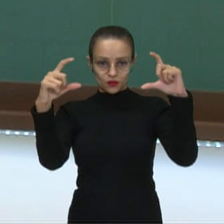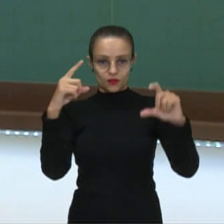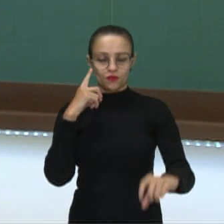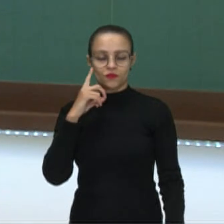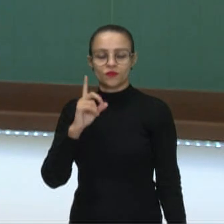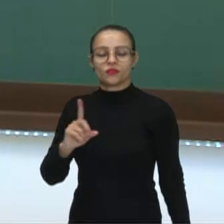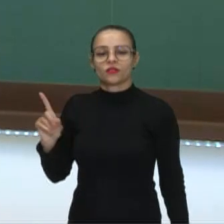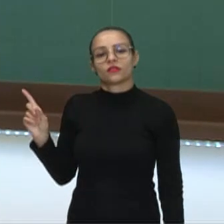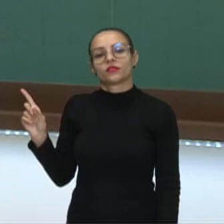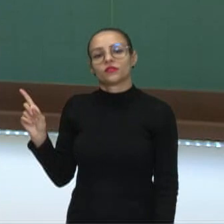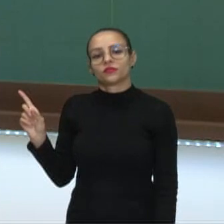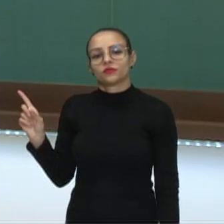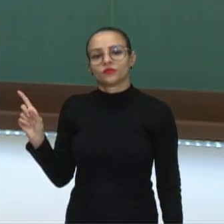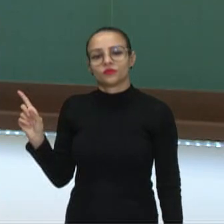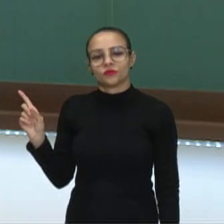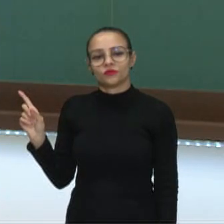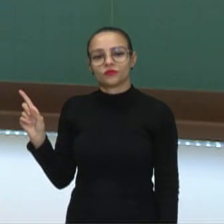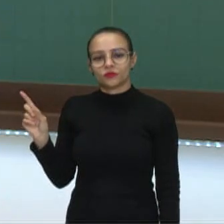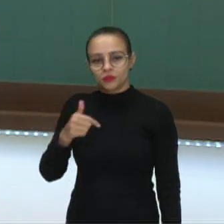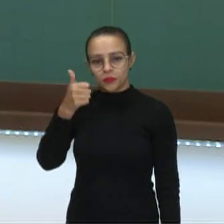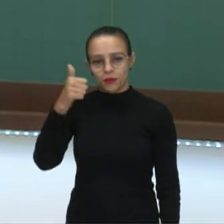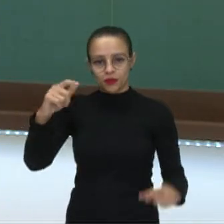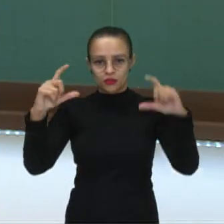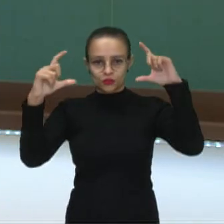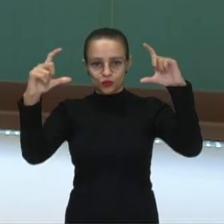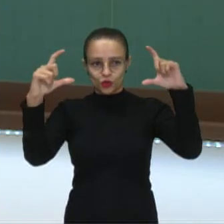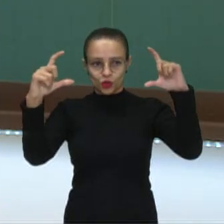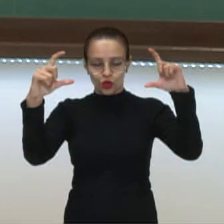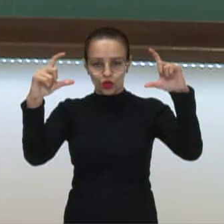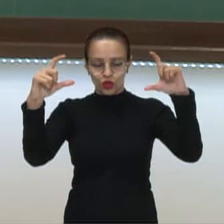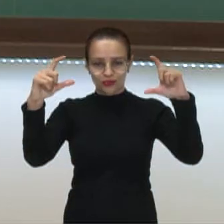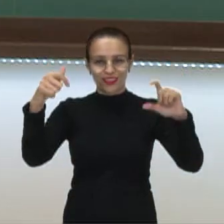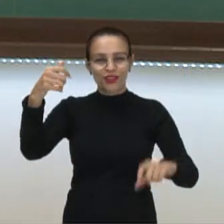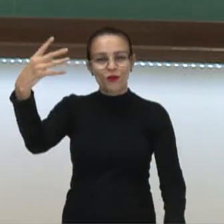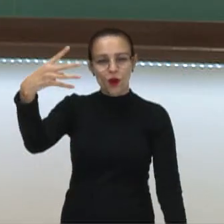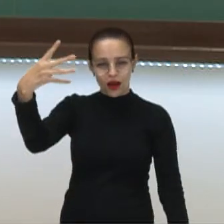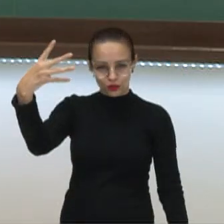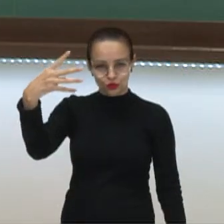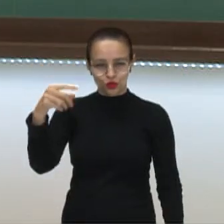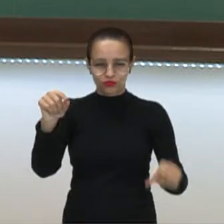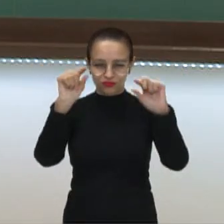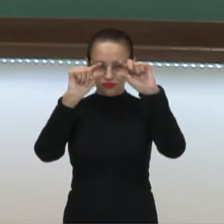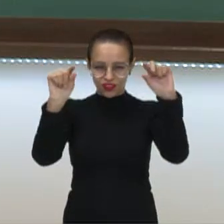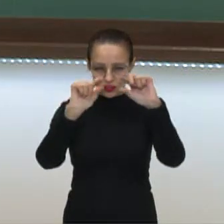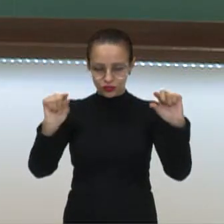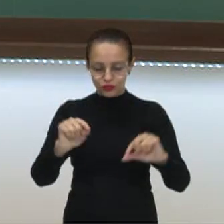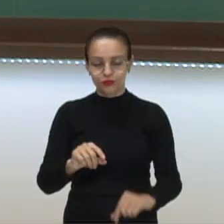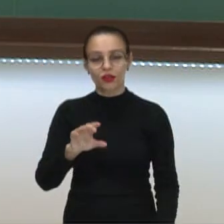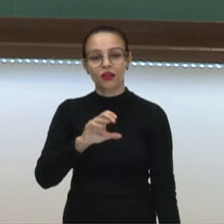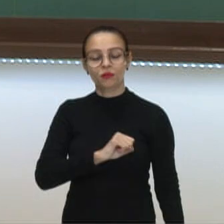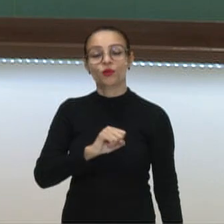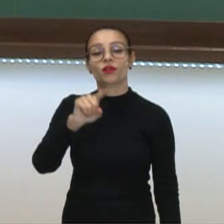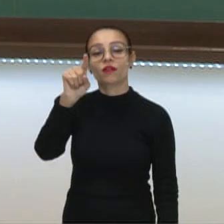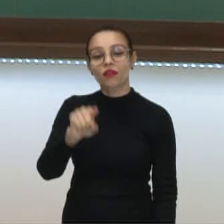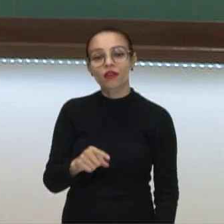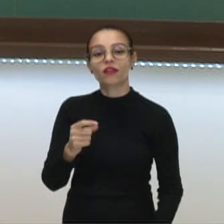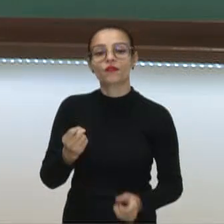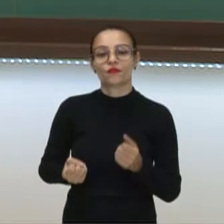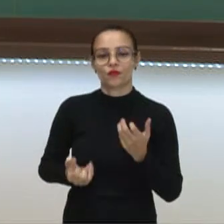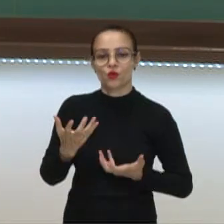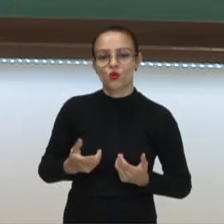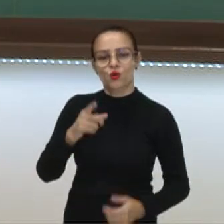primeira estrofe, o primeiro quarteto com 4 versos. Amor é fogo,